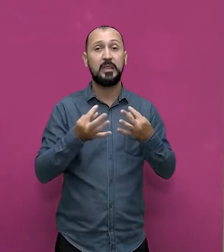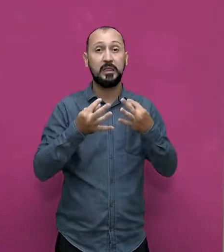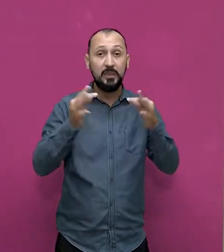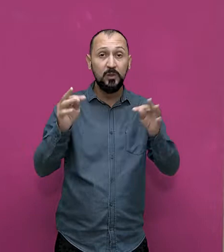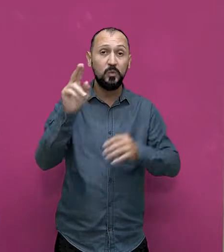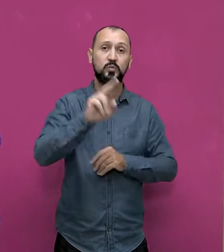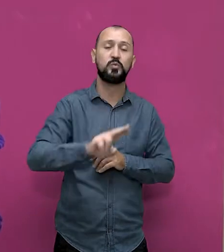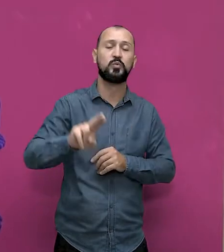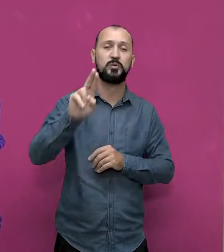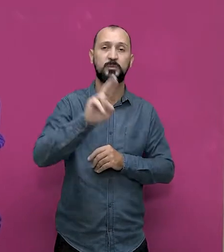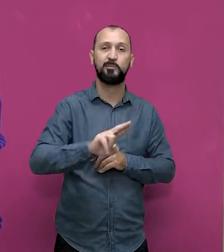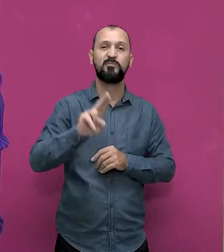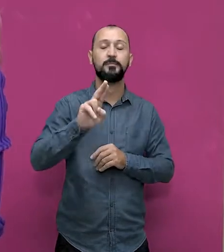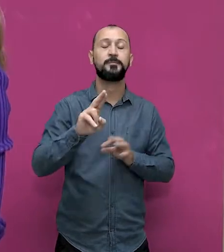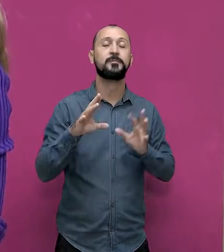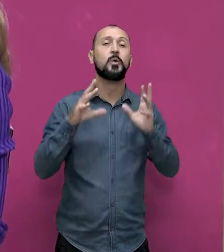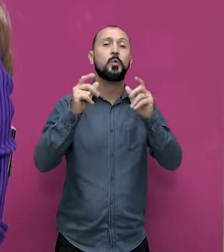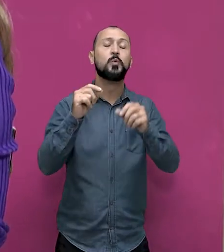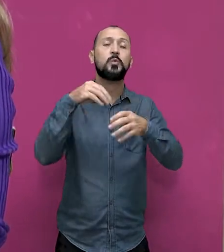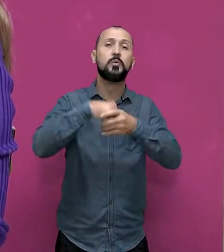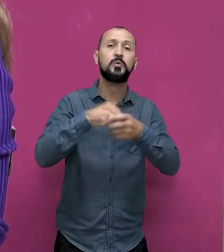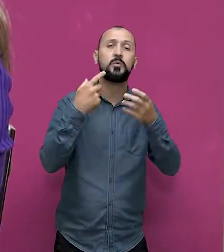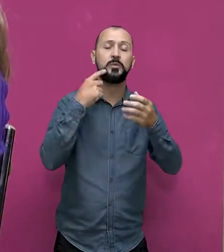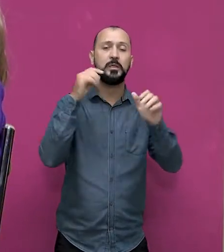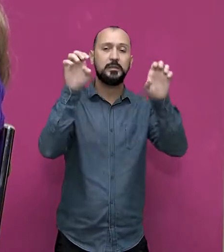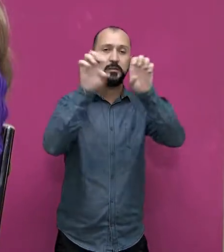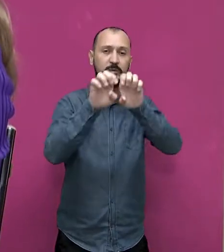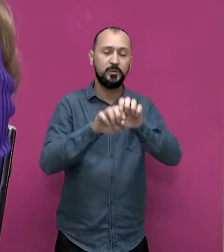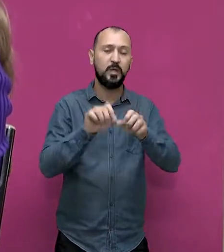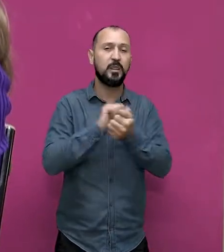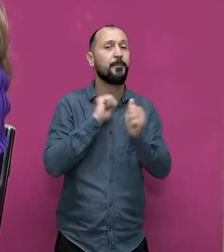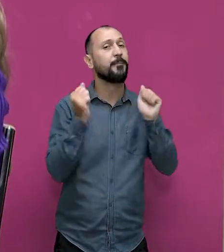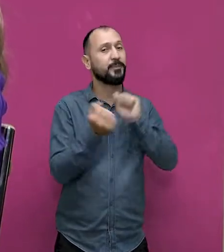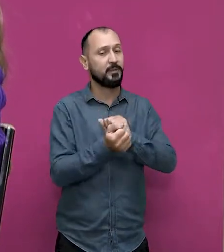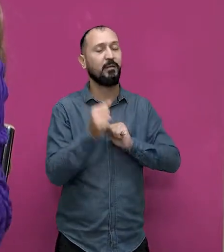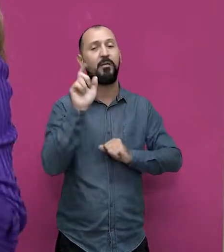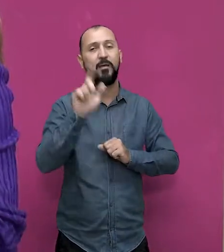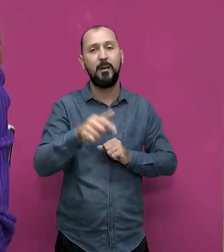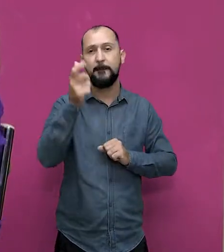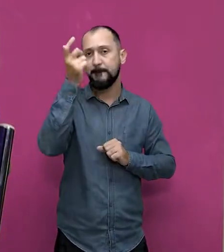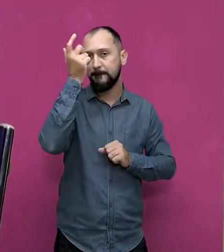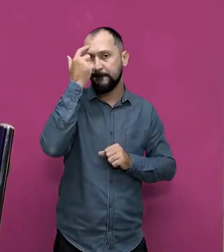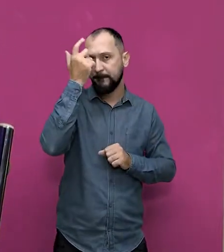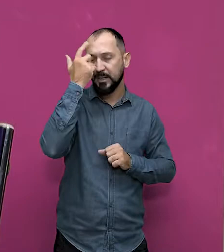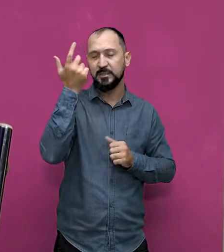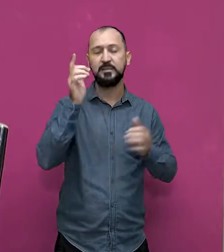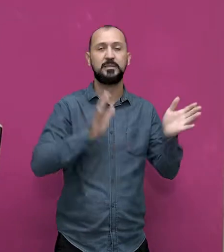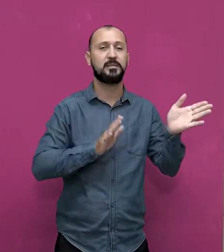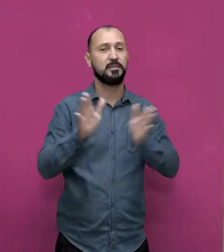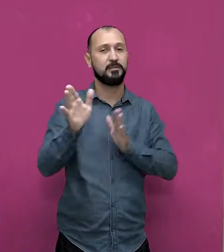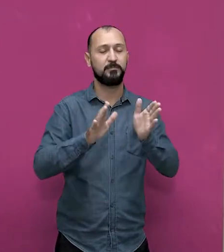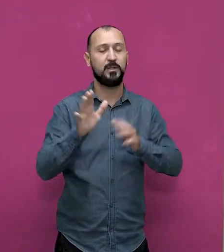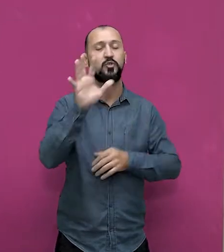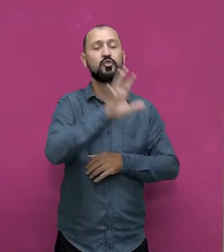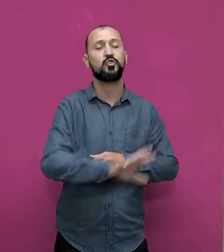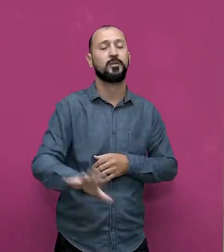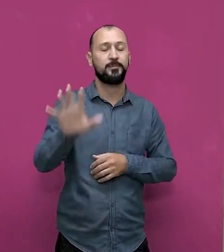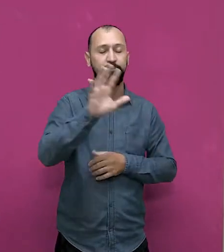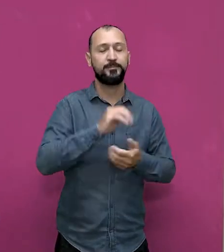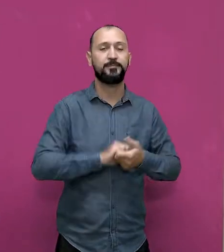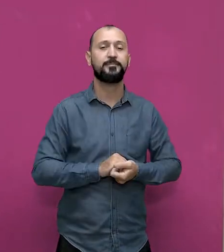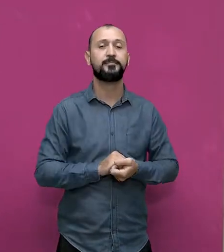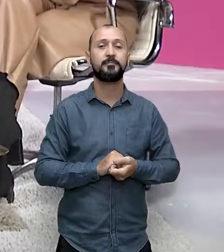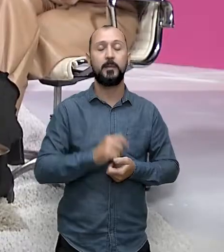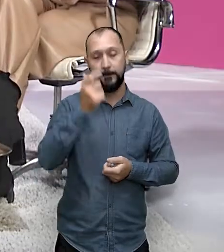toda a tecnologia utilizada, todas as infraestruturas feitas são pensando na acessibilidade